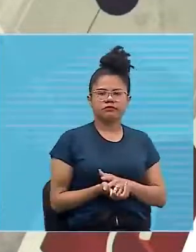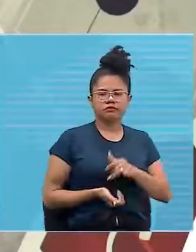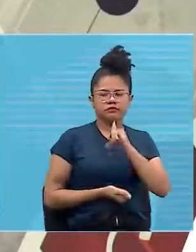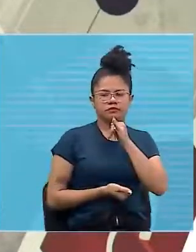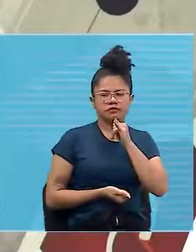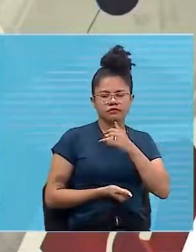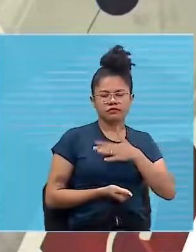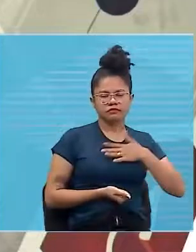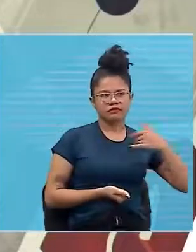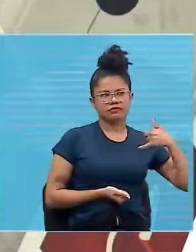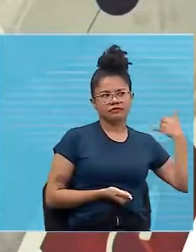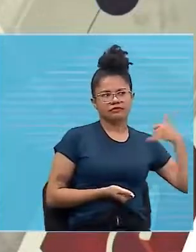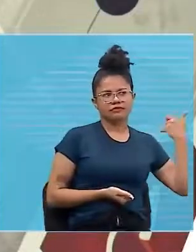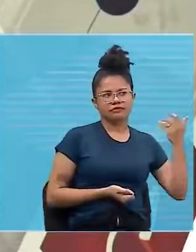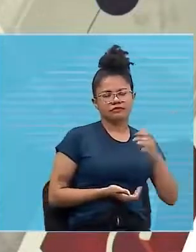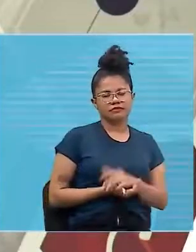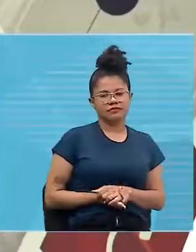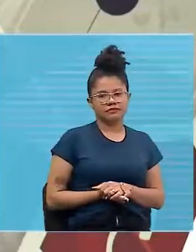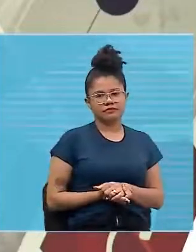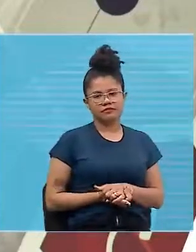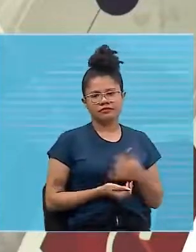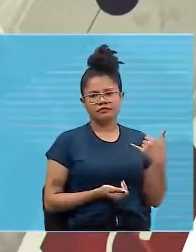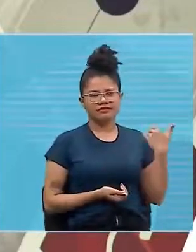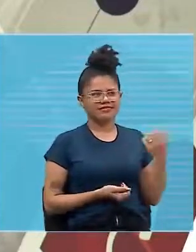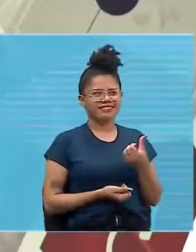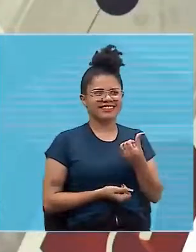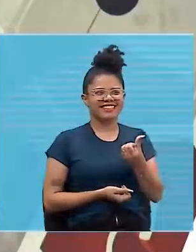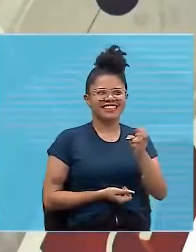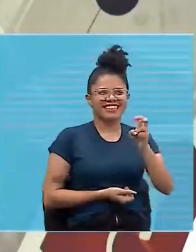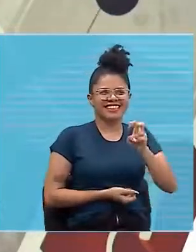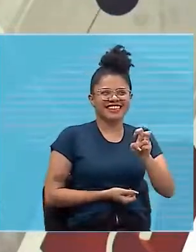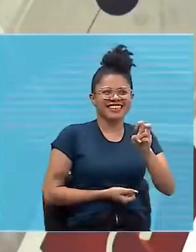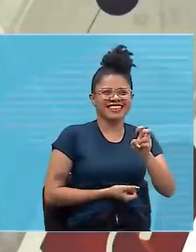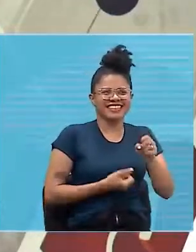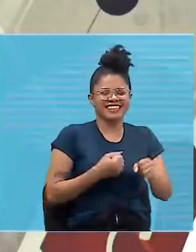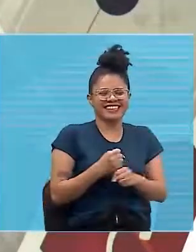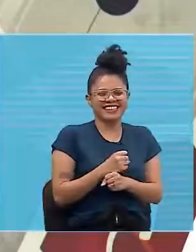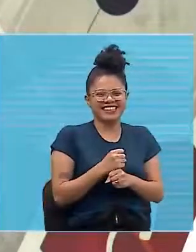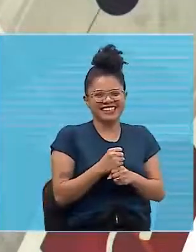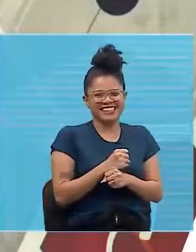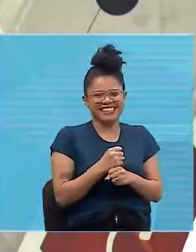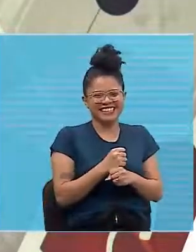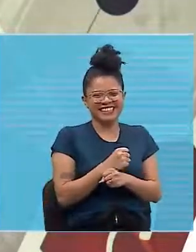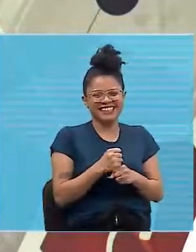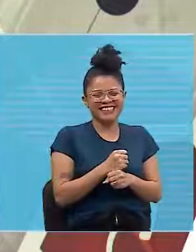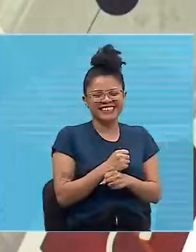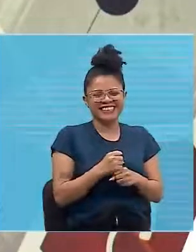a minha idade trava de uma pessoa de 65 anos